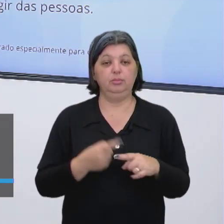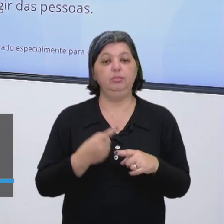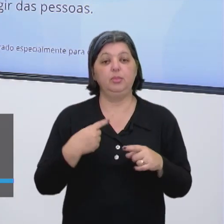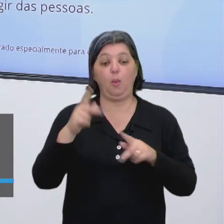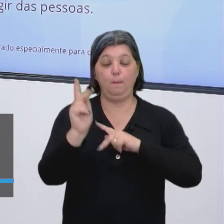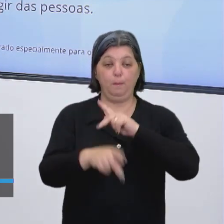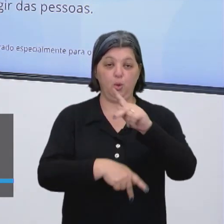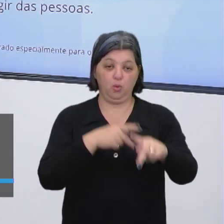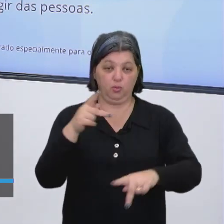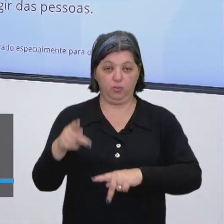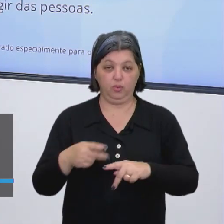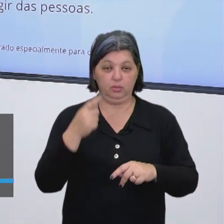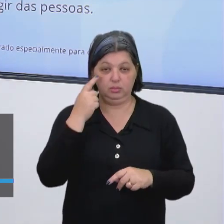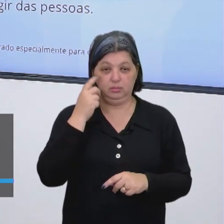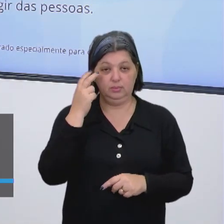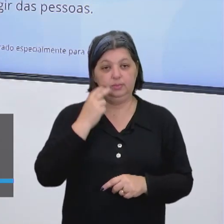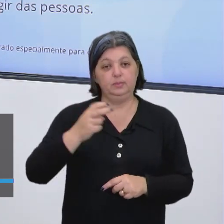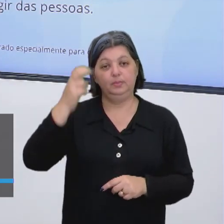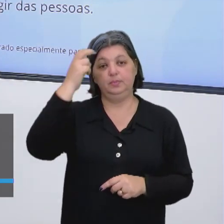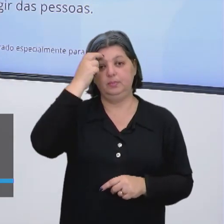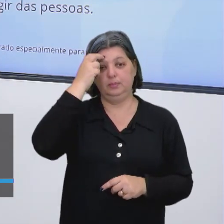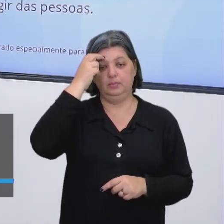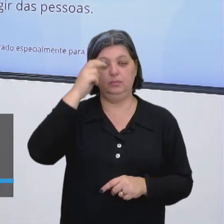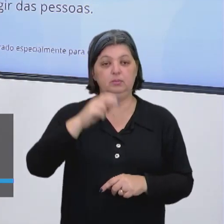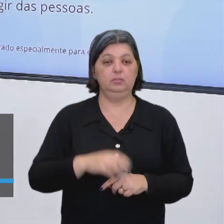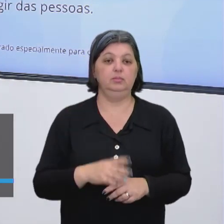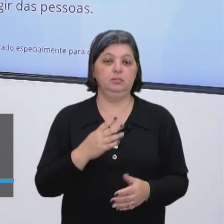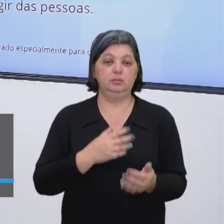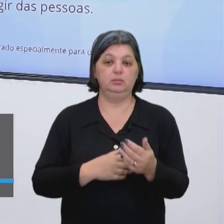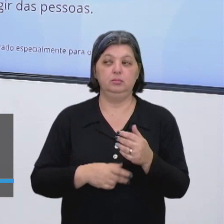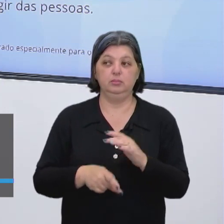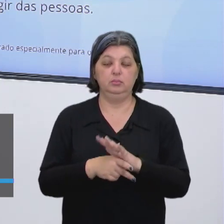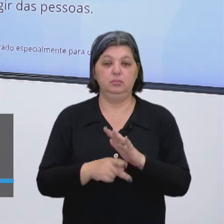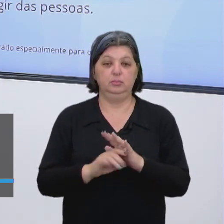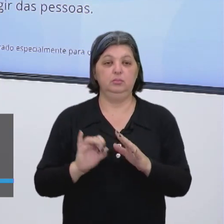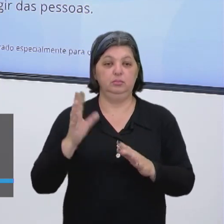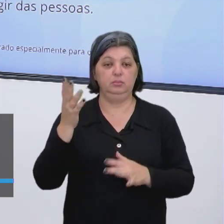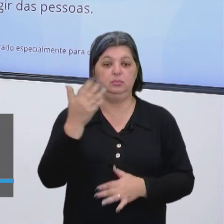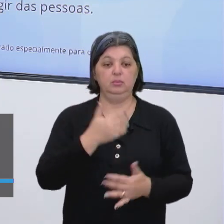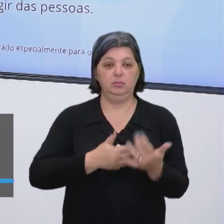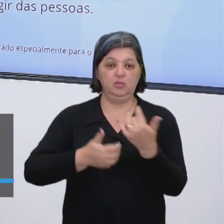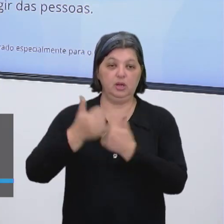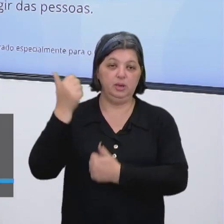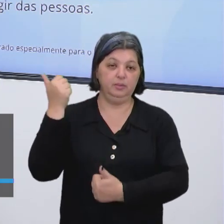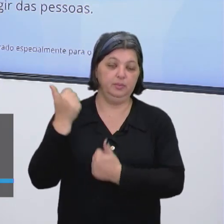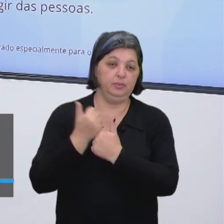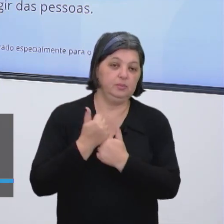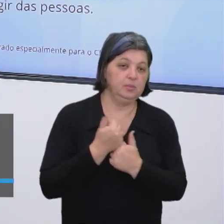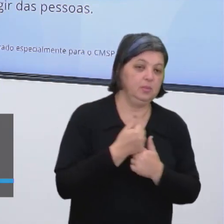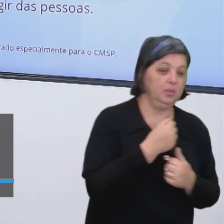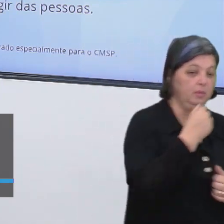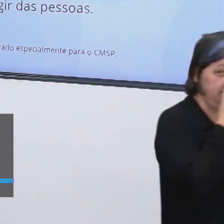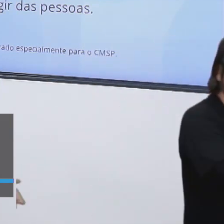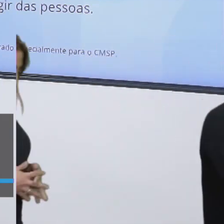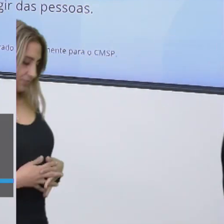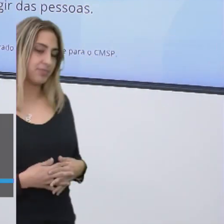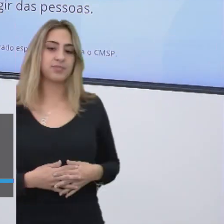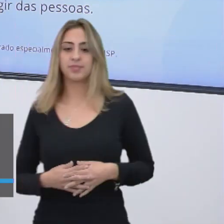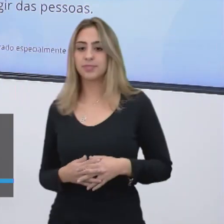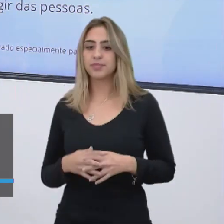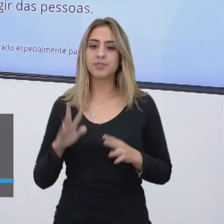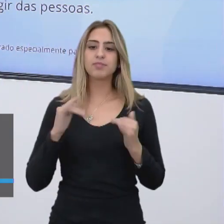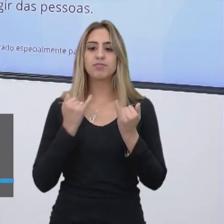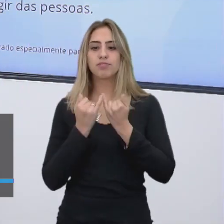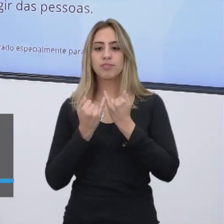povo. Então a aculturação é o nome do processo que está acontecendo, dessas culturas entrando em contato. E a assimilação